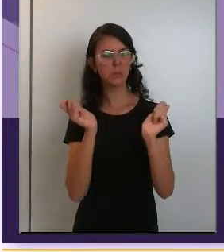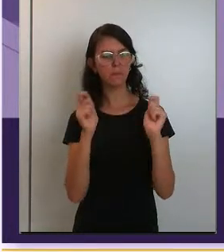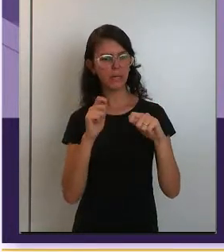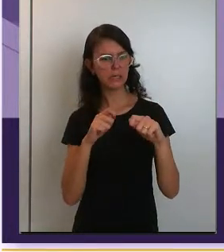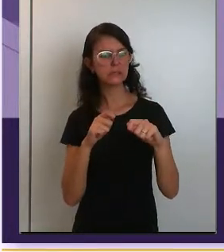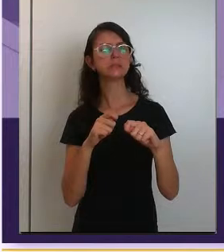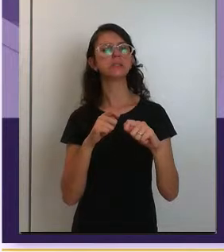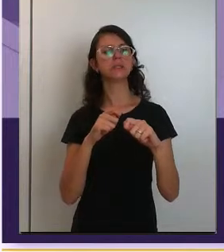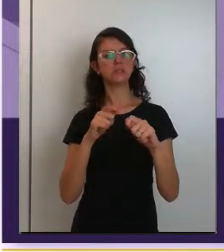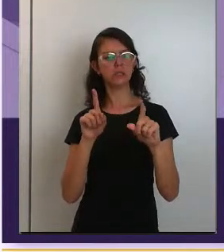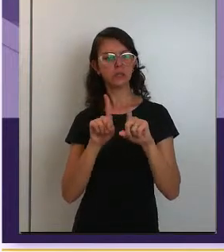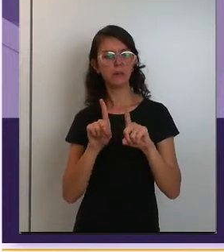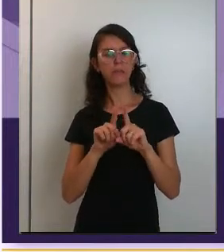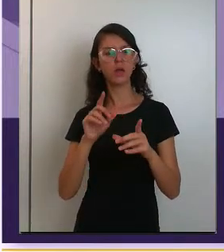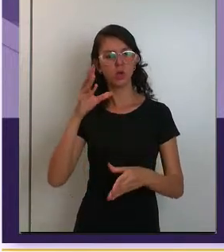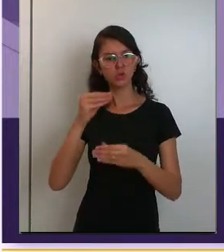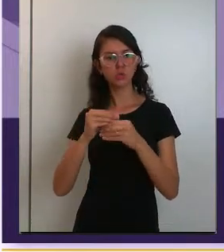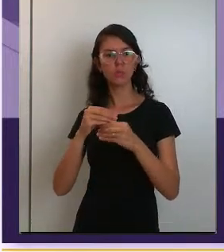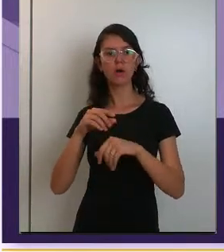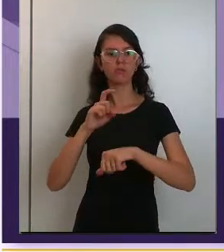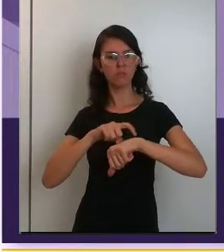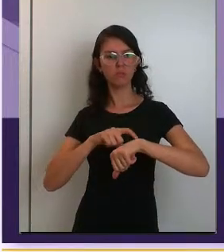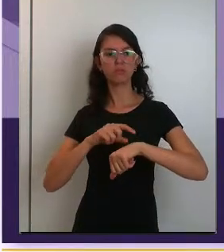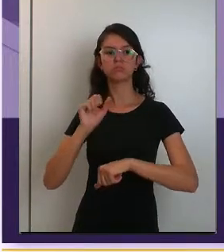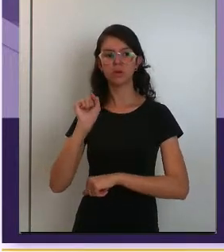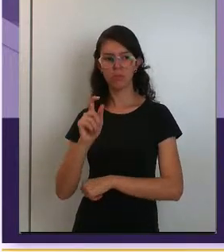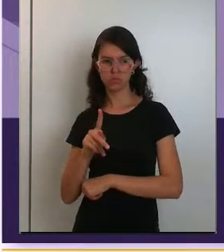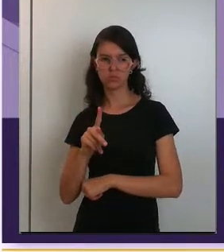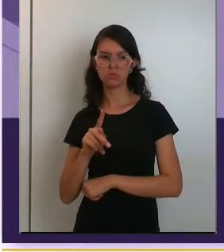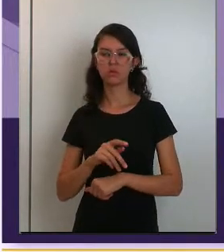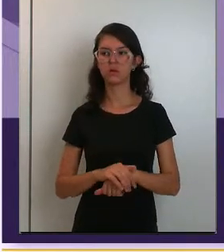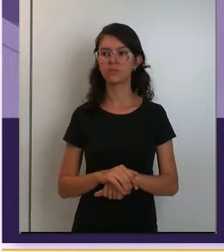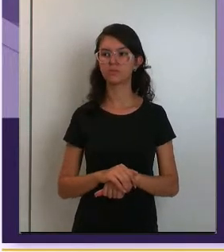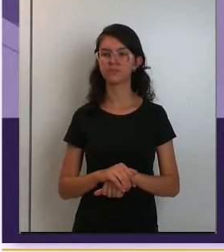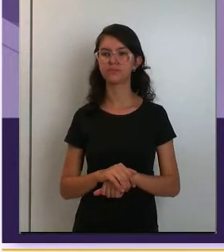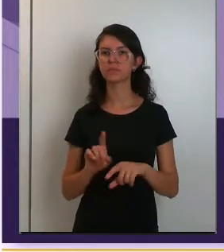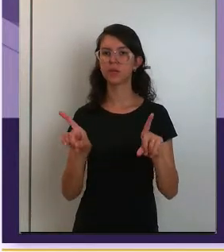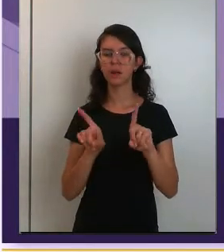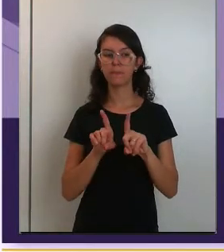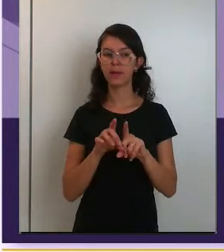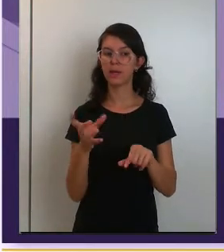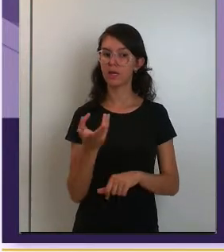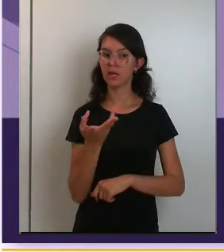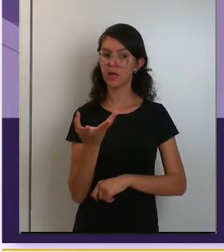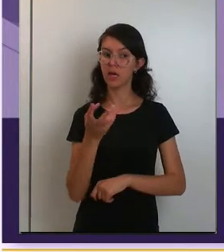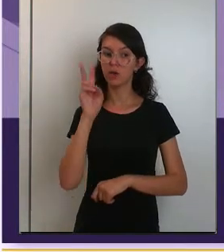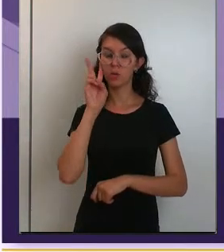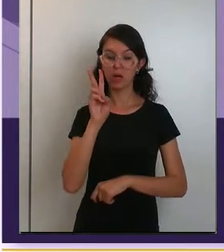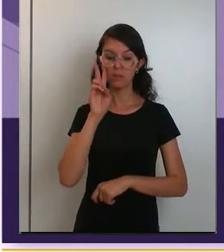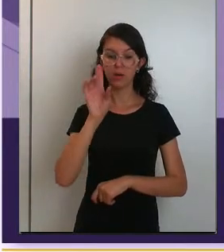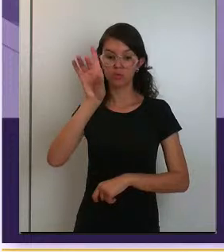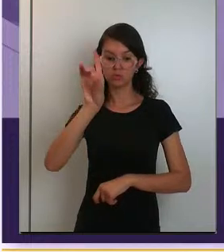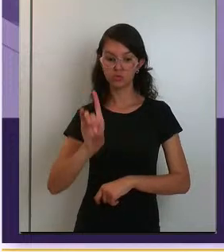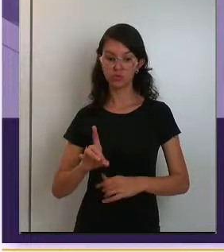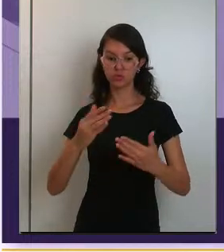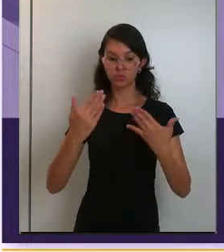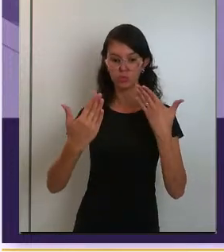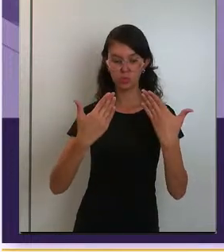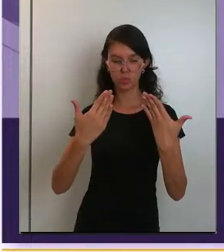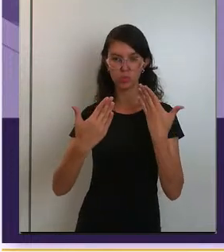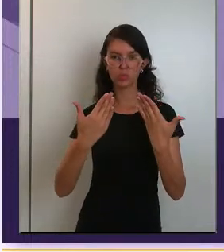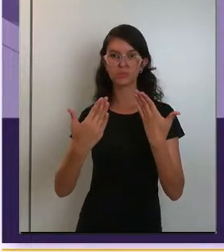E já me encaminhando para o final da minha fala, eu queria ressaltar a importância do uso do direito comparado,